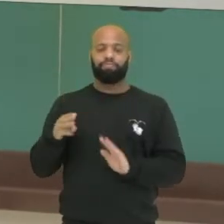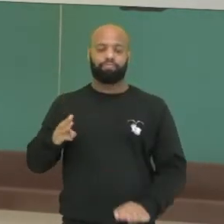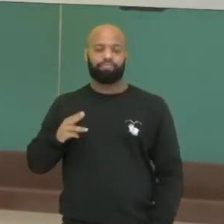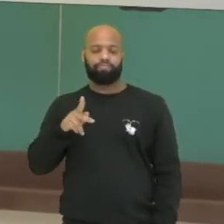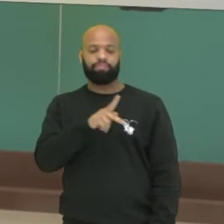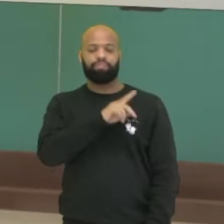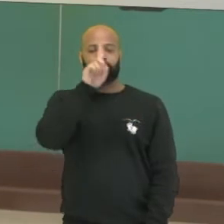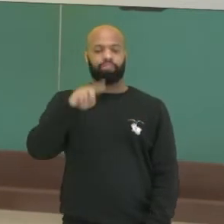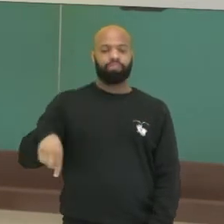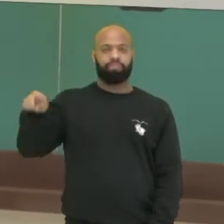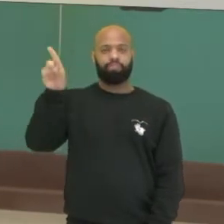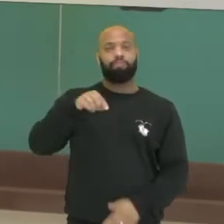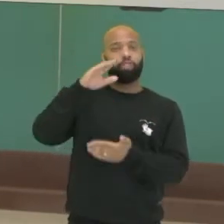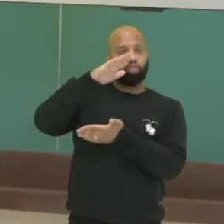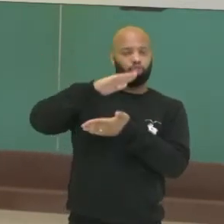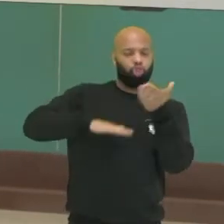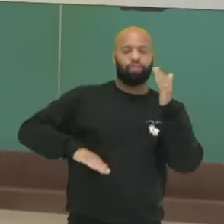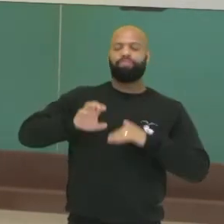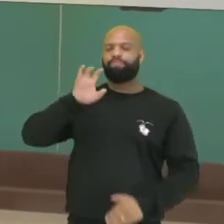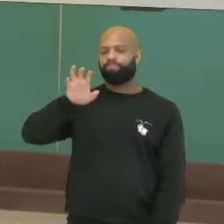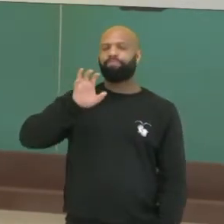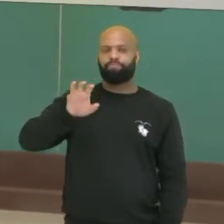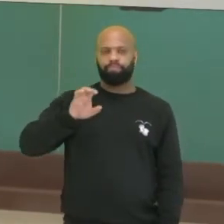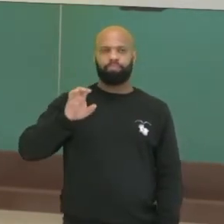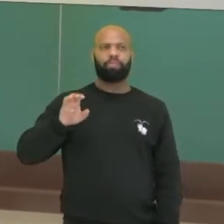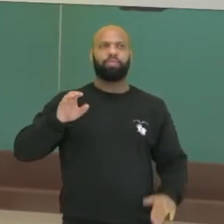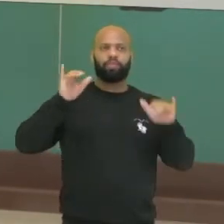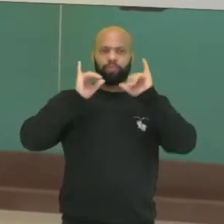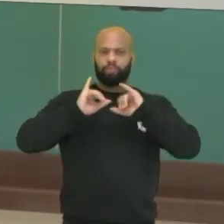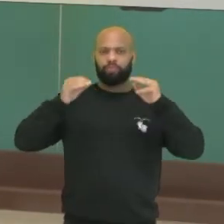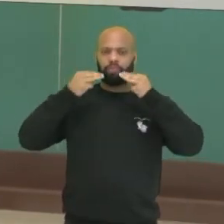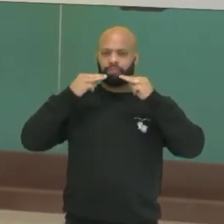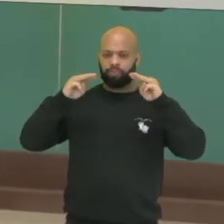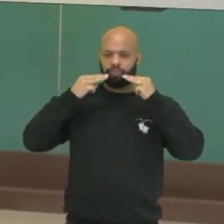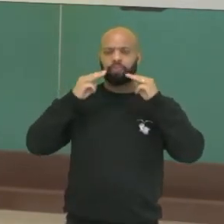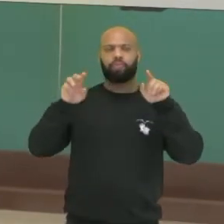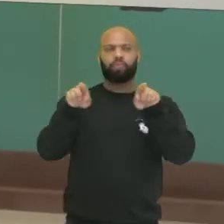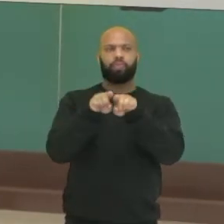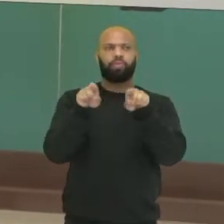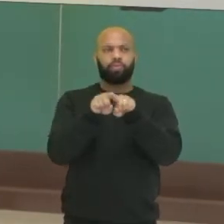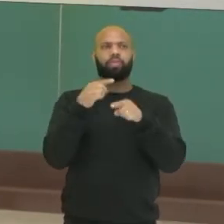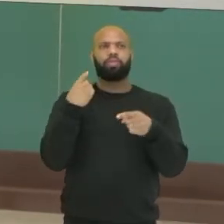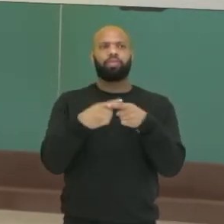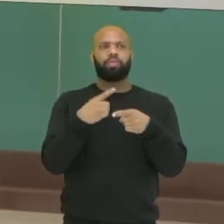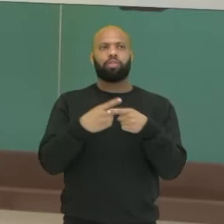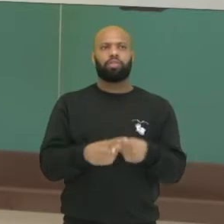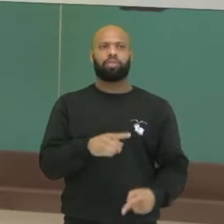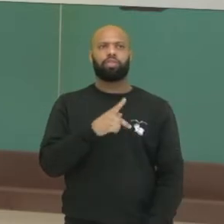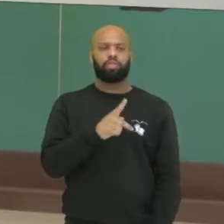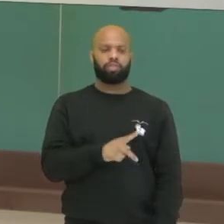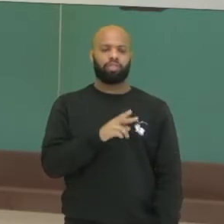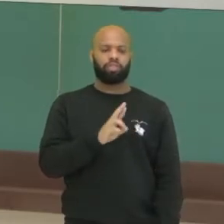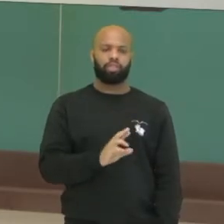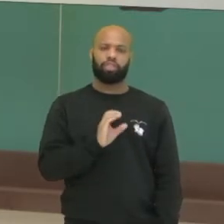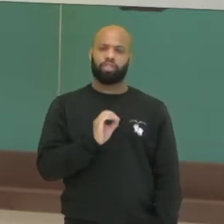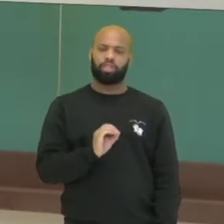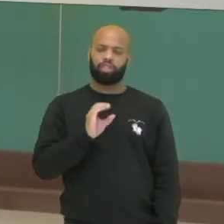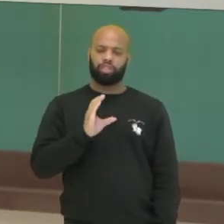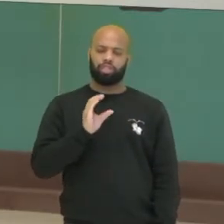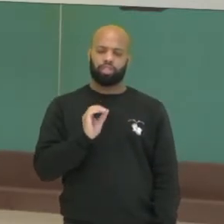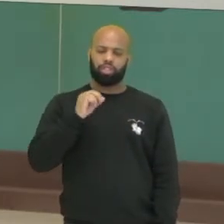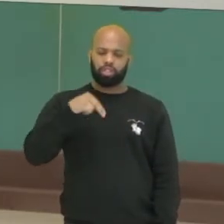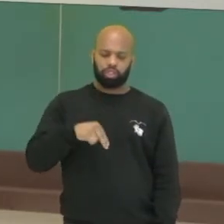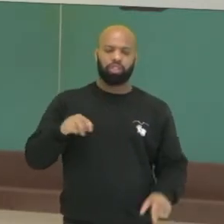Público, retiraram a ação, o PROCON também acionou,